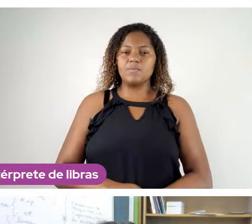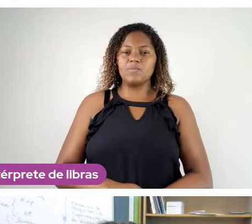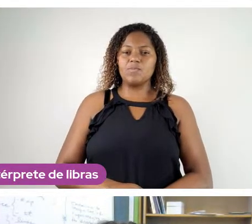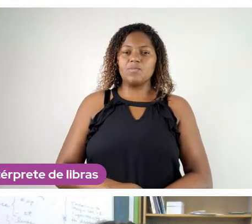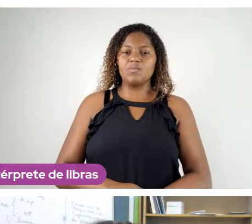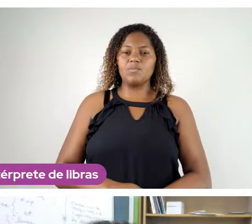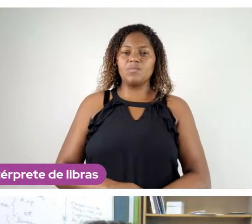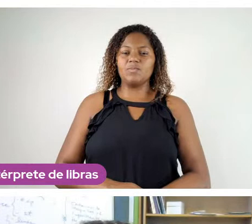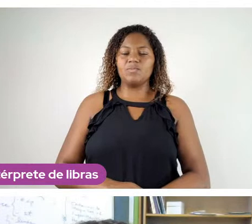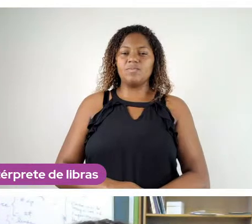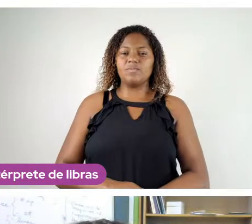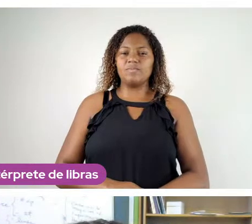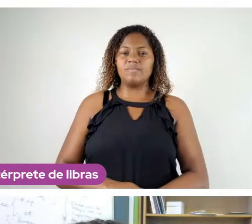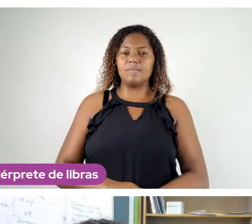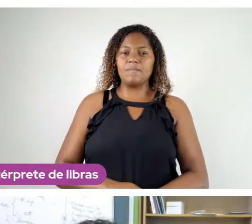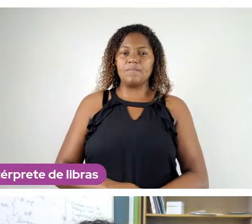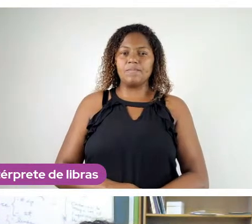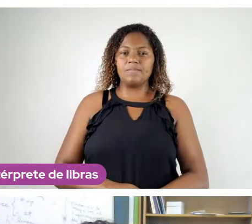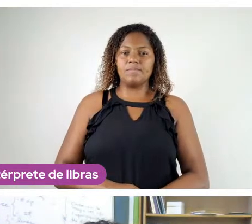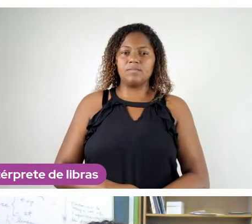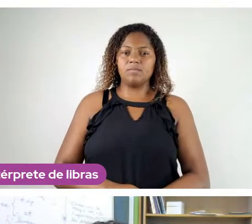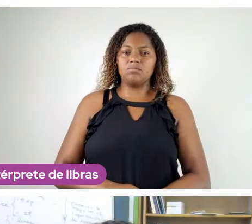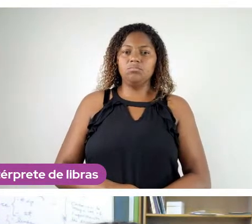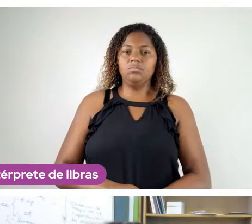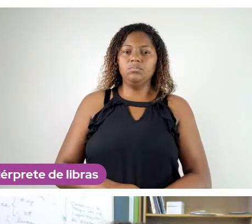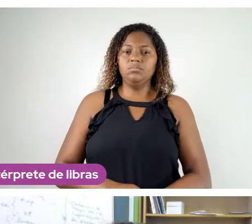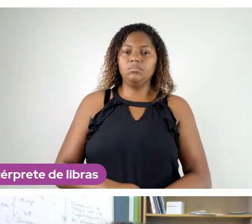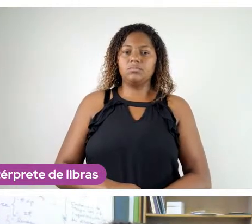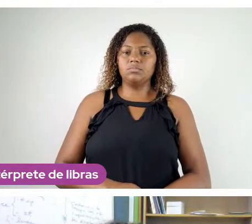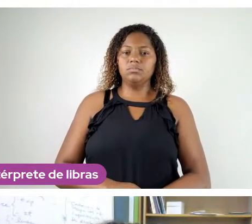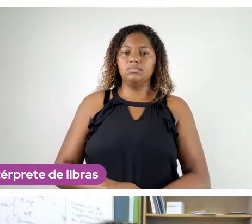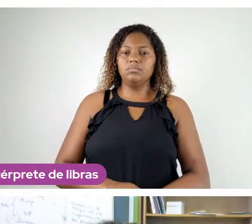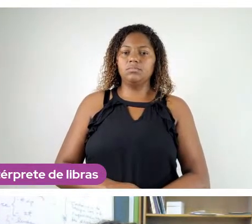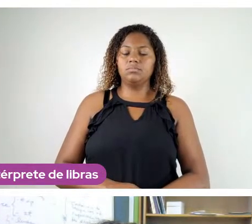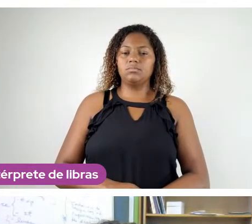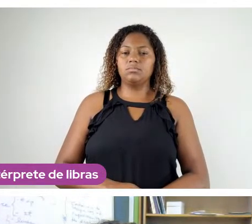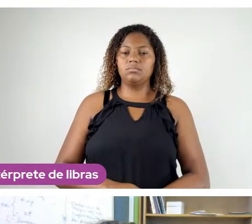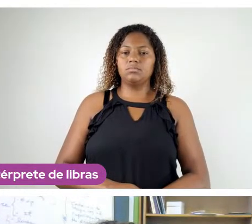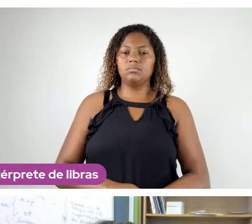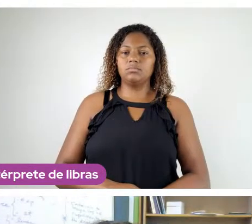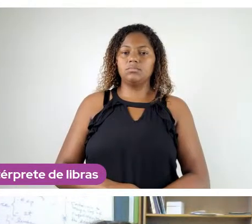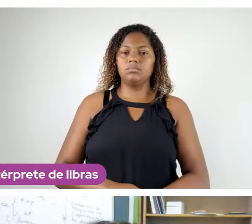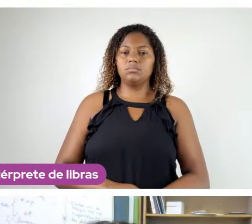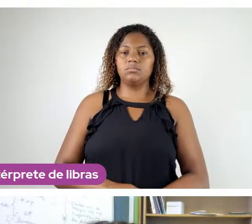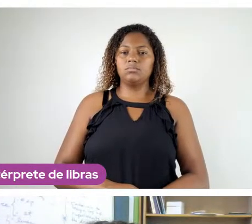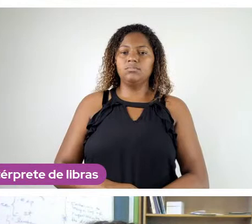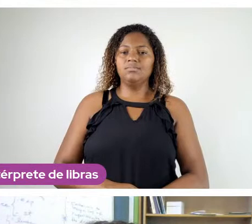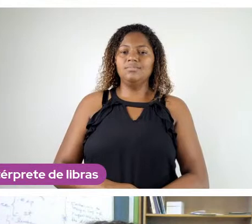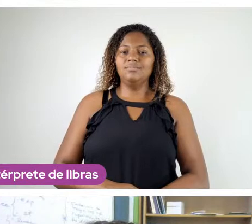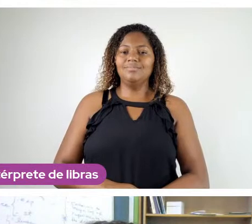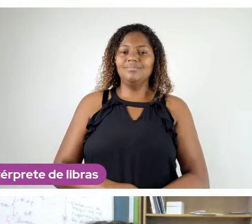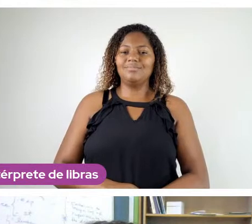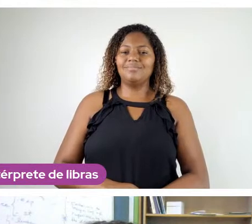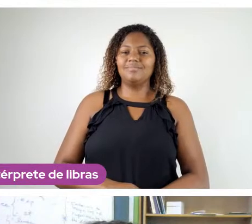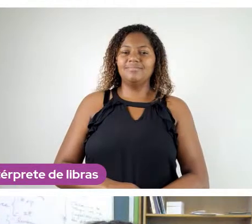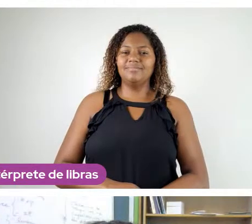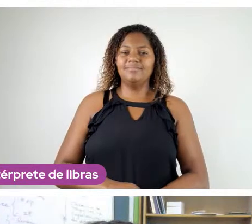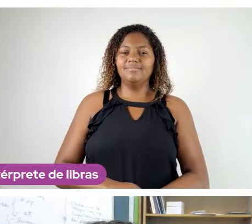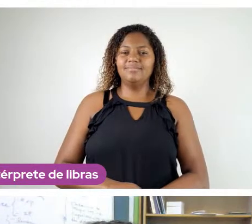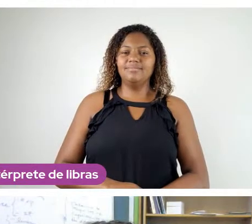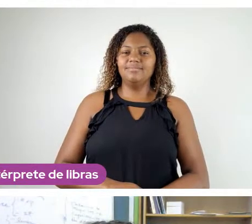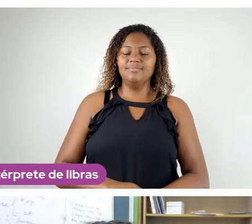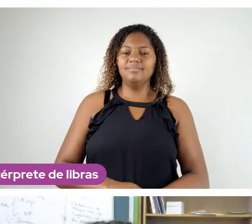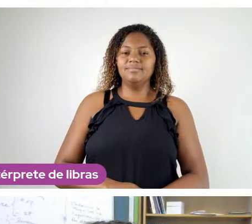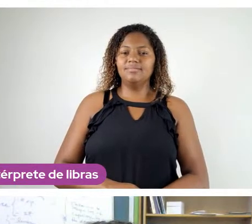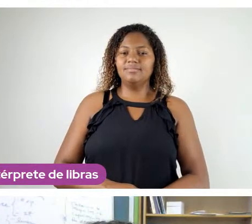alrededor de este emprendimiento. De que forma proteger a pesca artesanal e de que forma